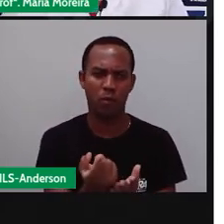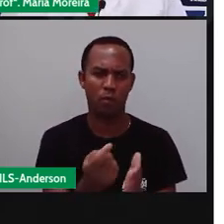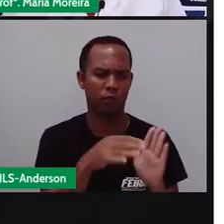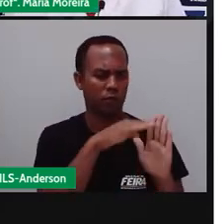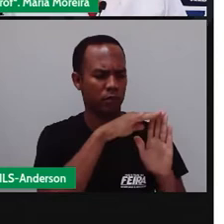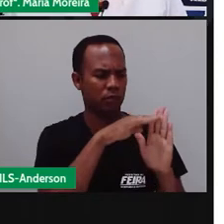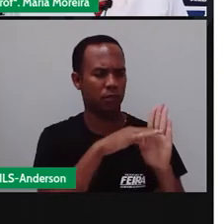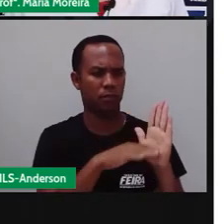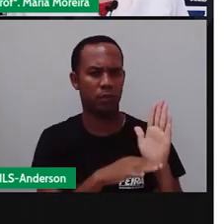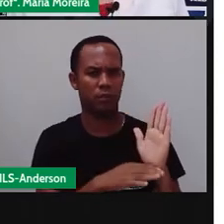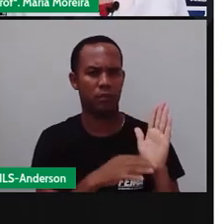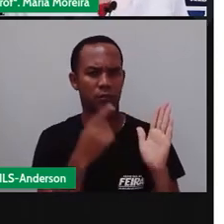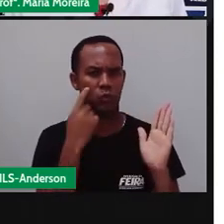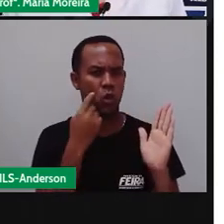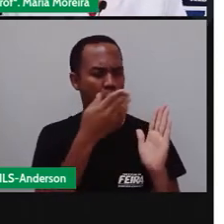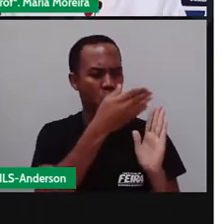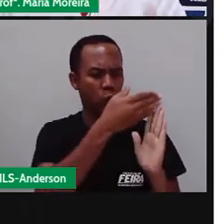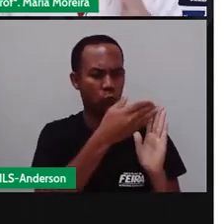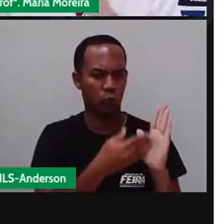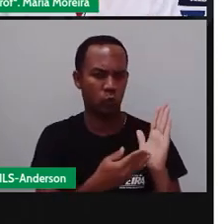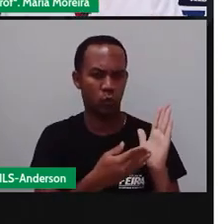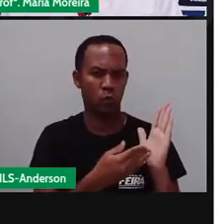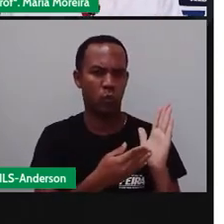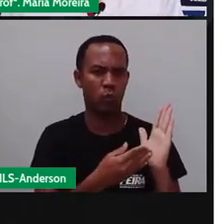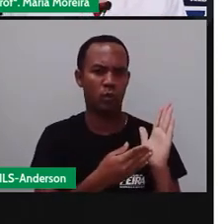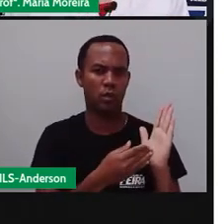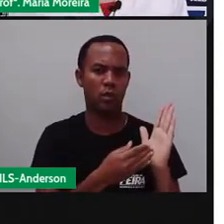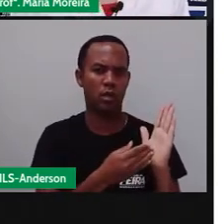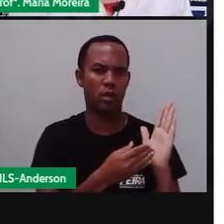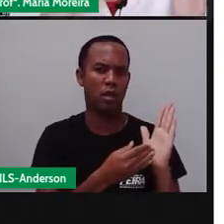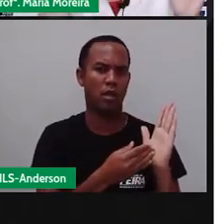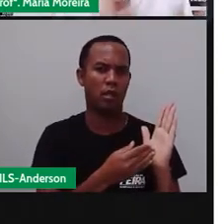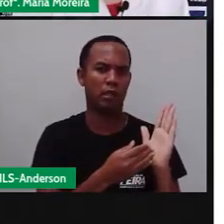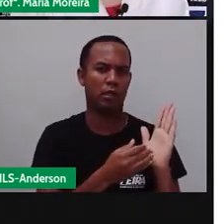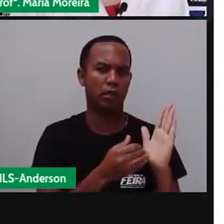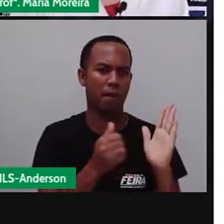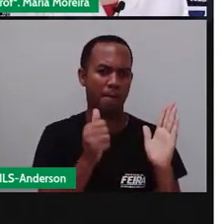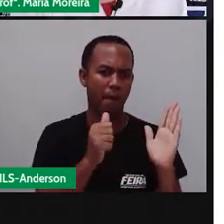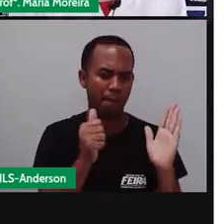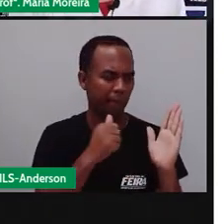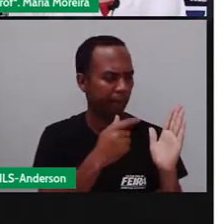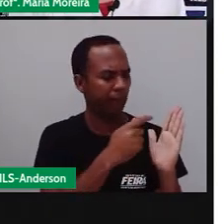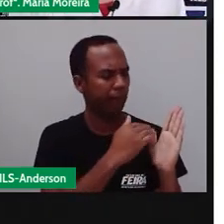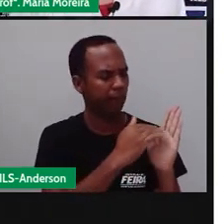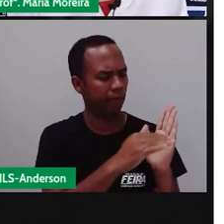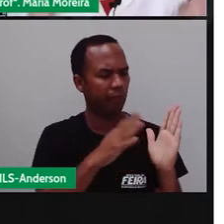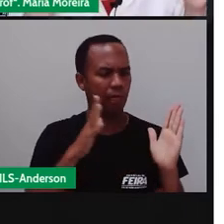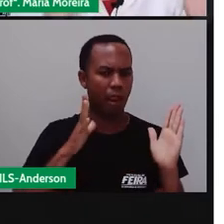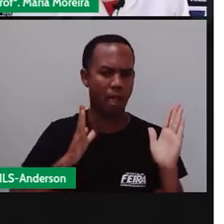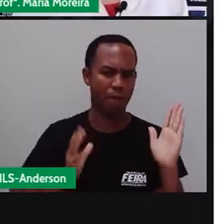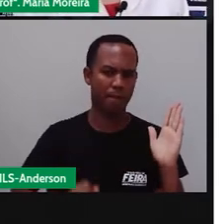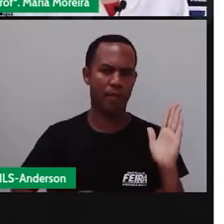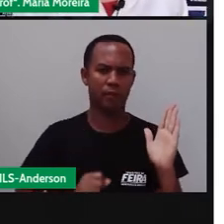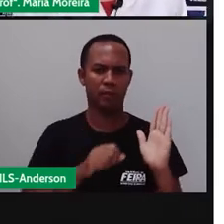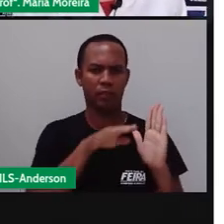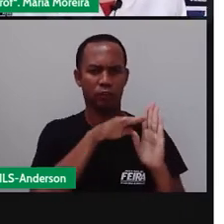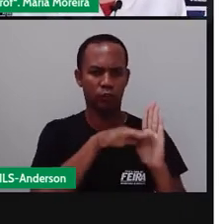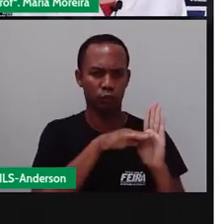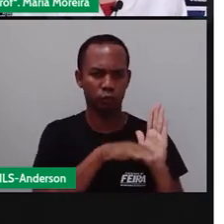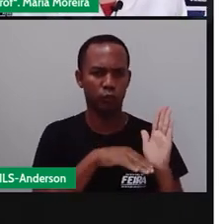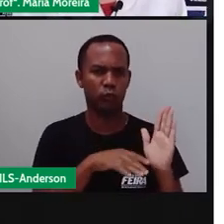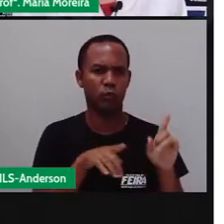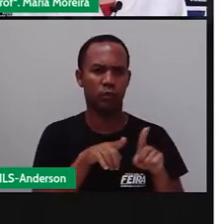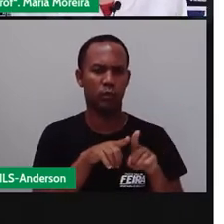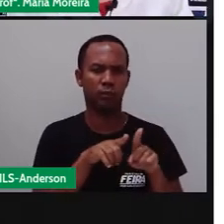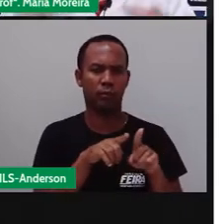seção. Tudo que é da parte de bebida, eu coloco junto. Tudo que é material de limpeza, eu coloco junto. Tudo que é material